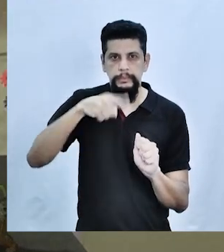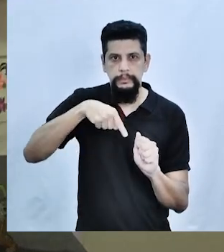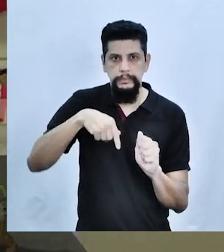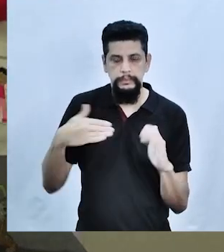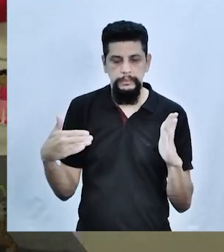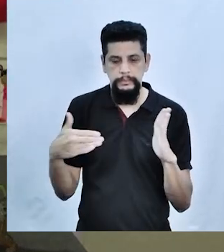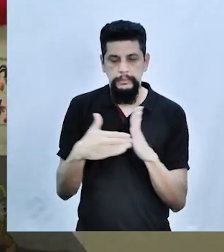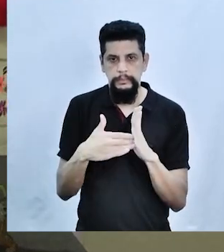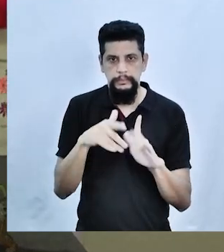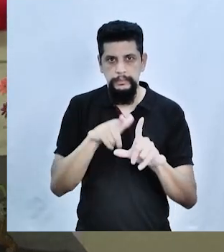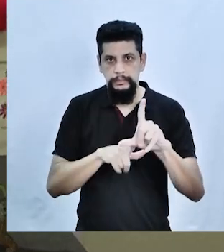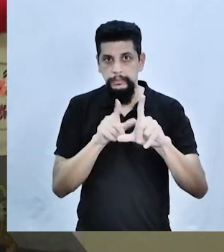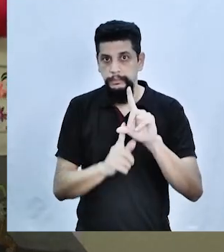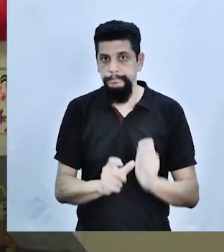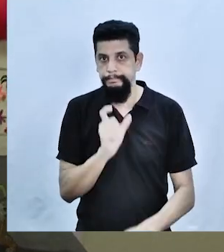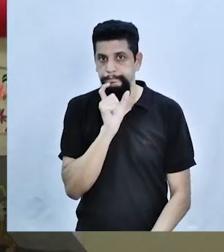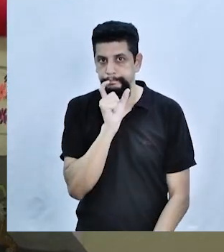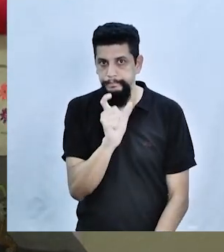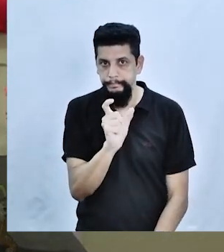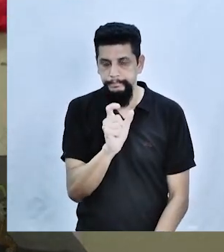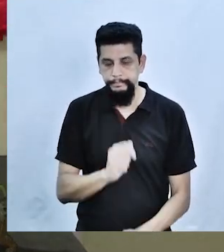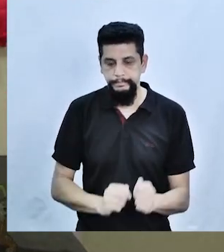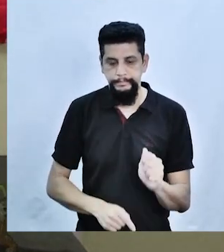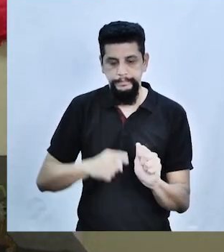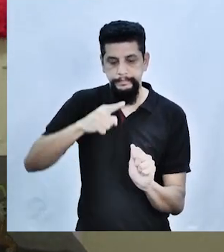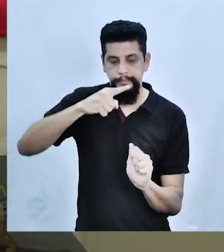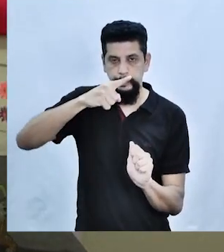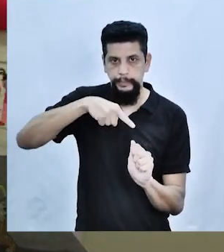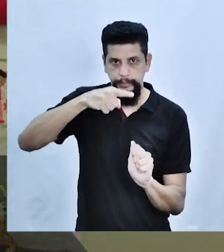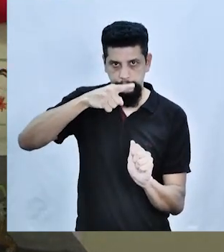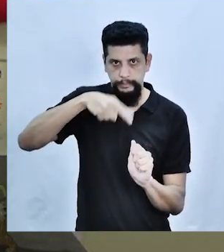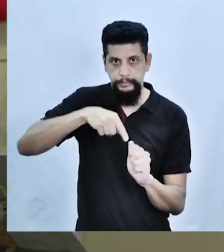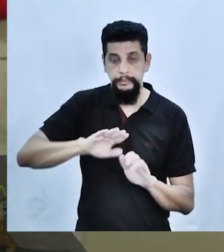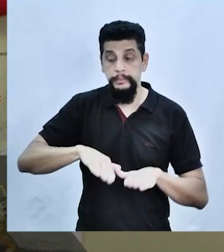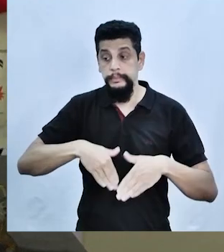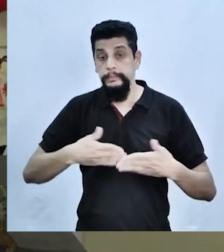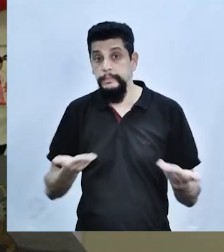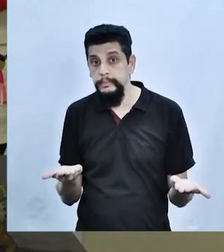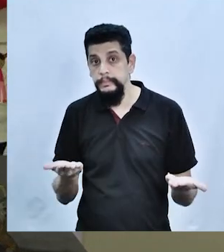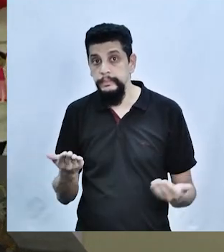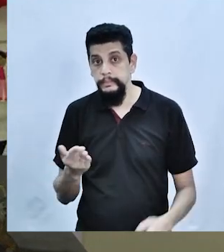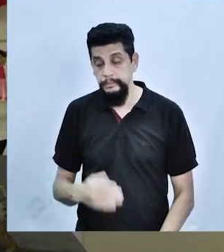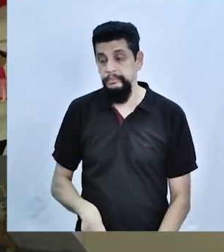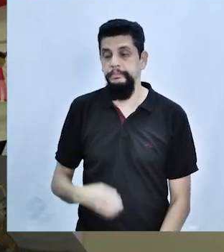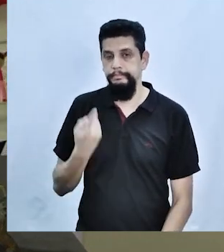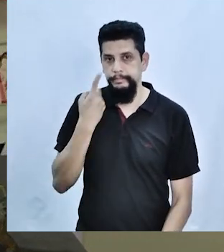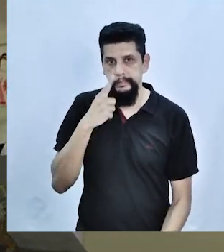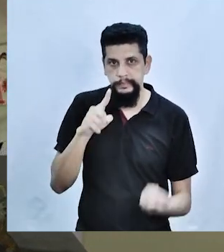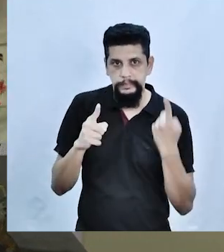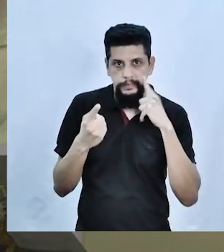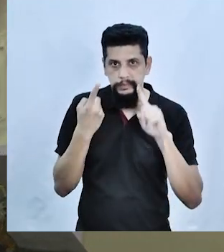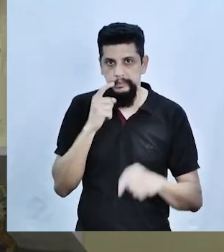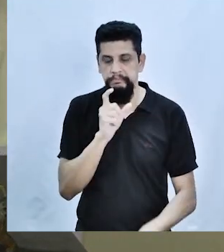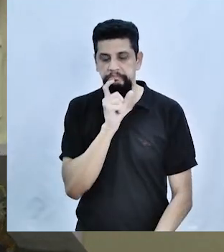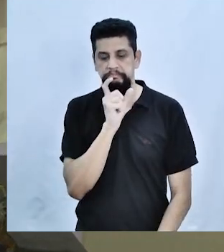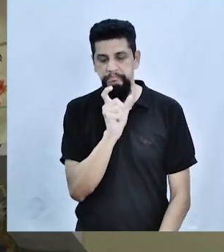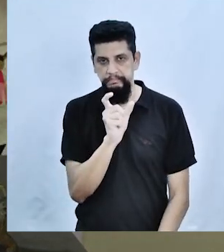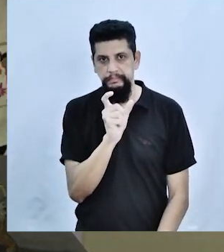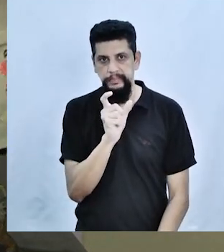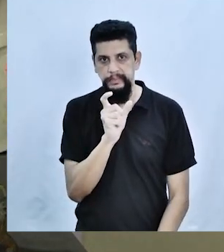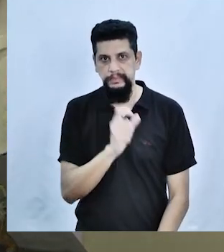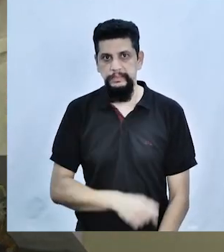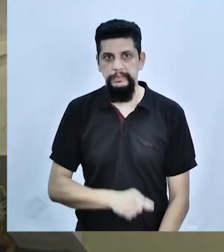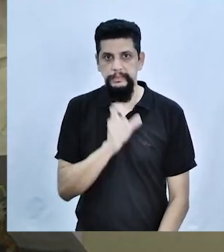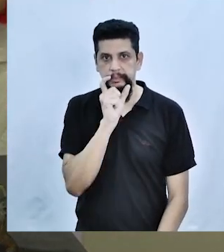última letra da palavra. Isso mesmo, é a última letra. Uhum, fica lá na última sílaba. Então, professora, descobrimos a